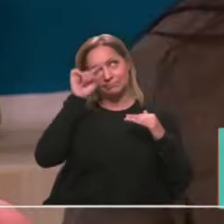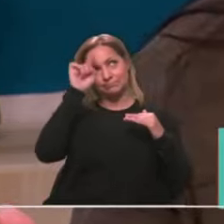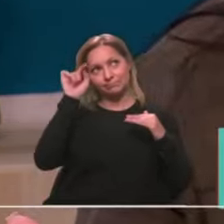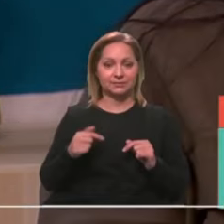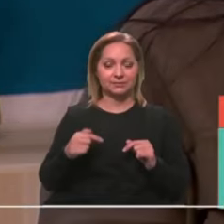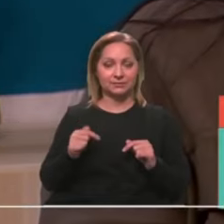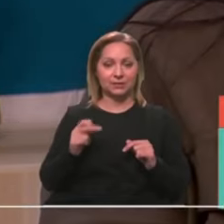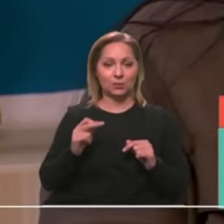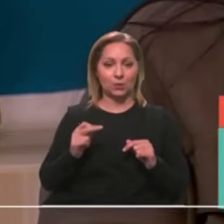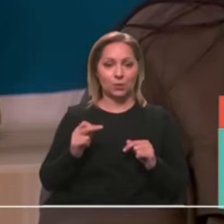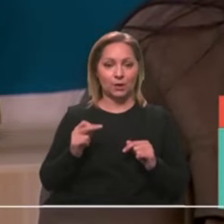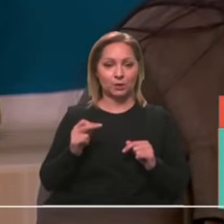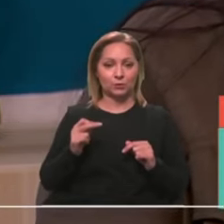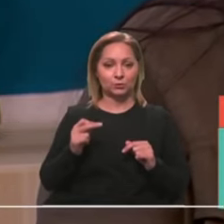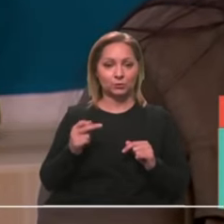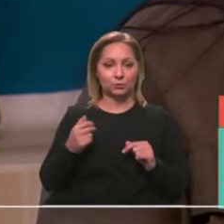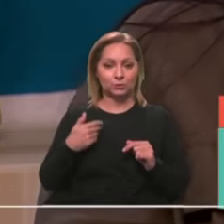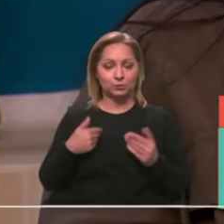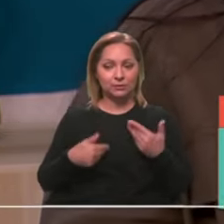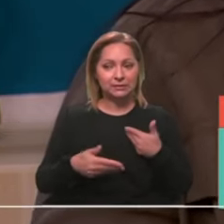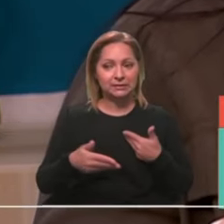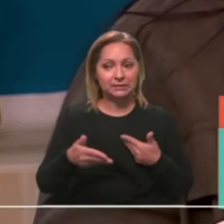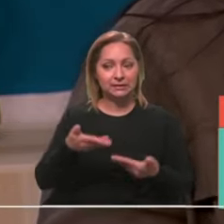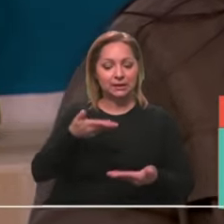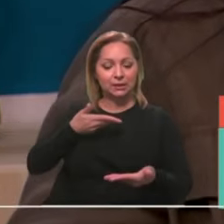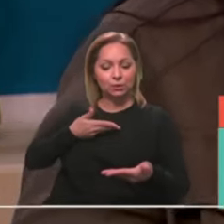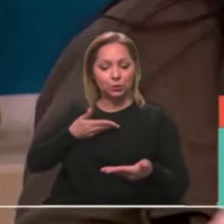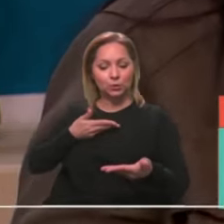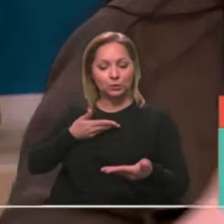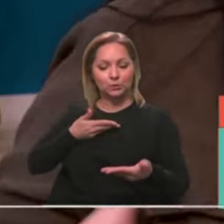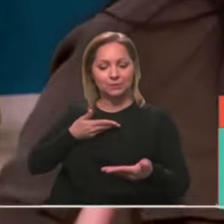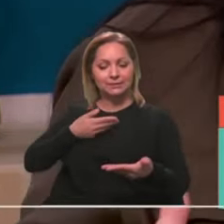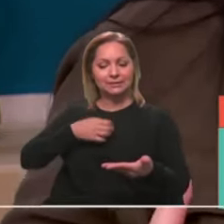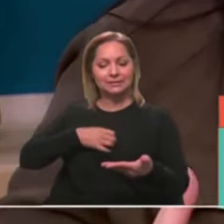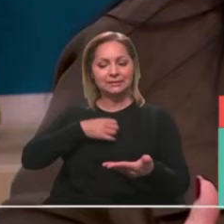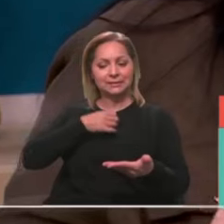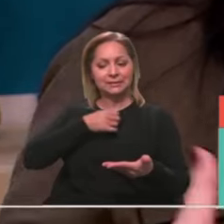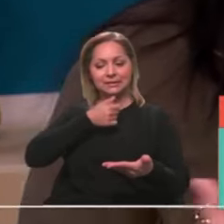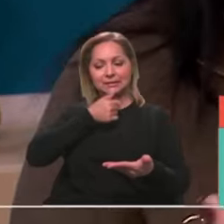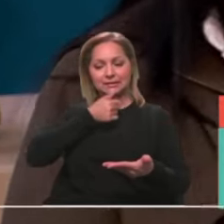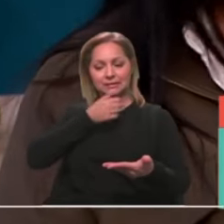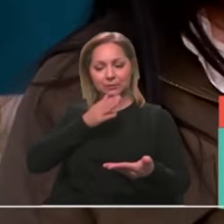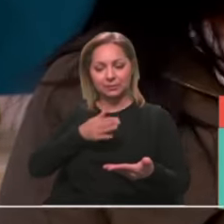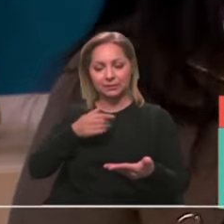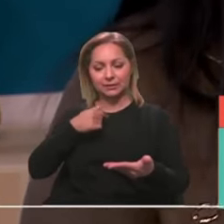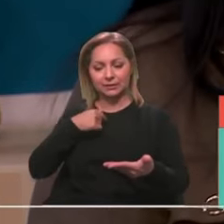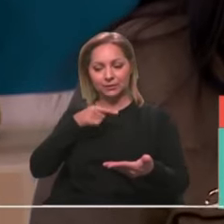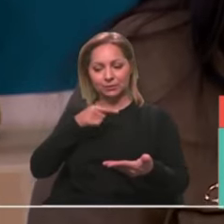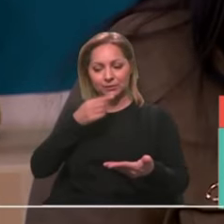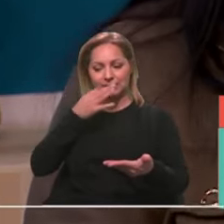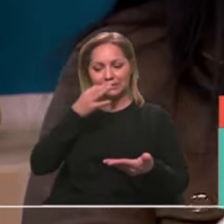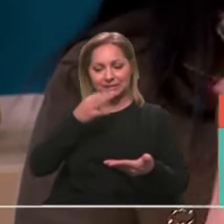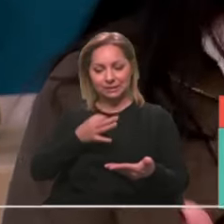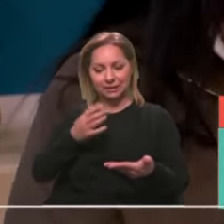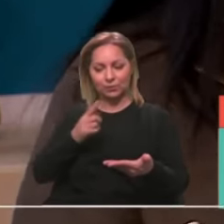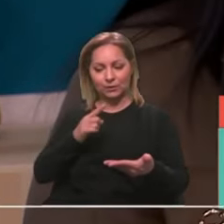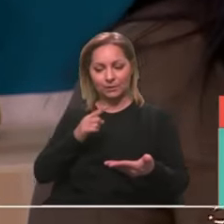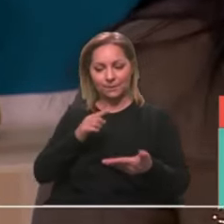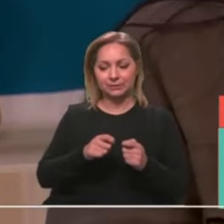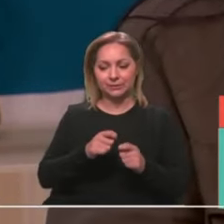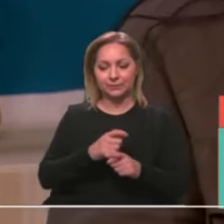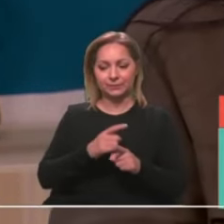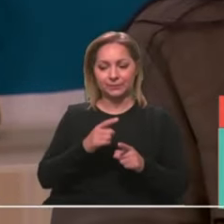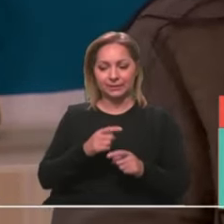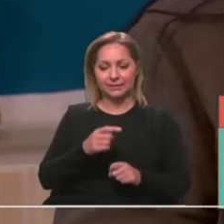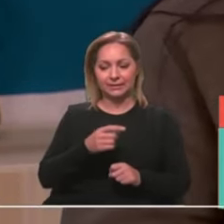de vida. Eles vão sentir que têm que escolher, fazer escolhas de se estou no sítio certo, se isto faz sentido para